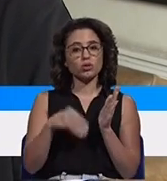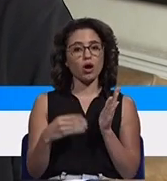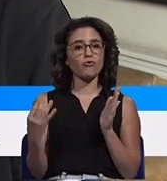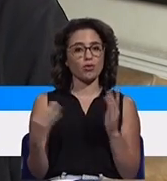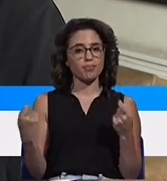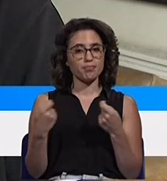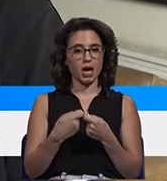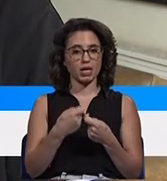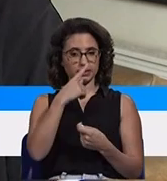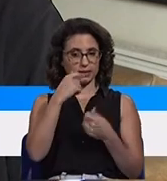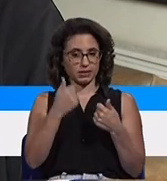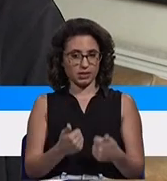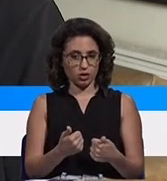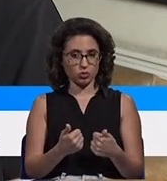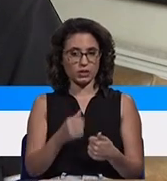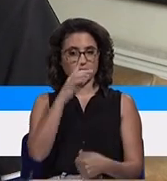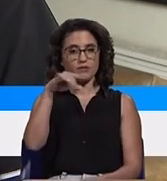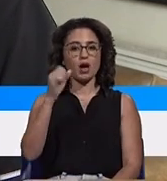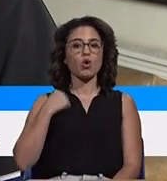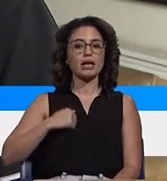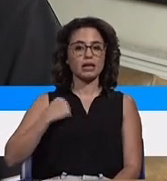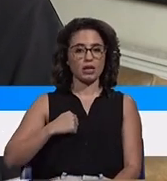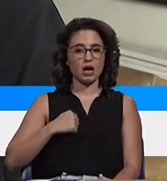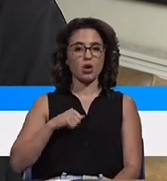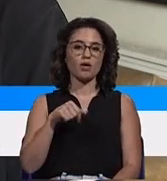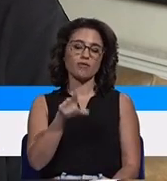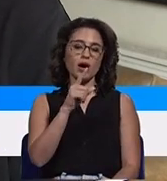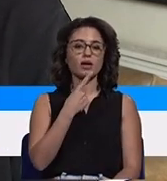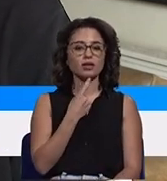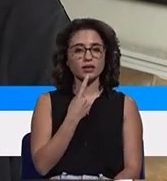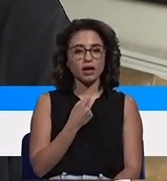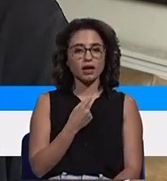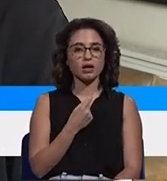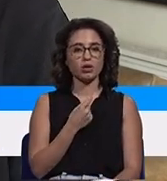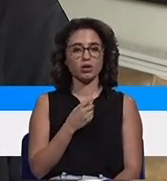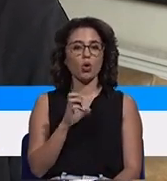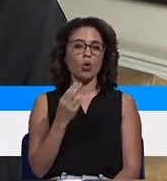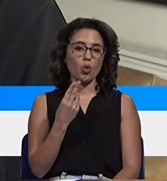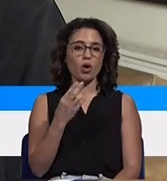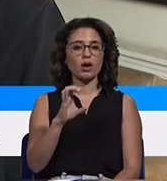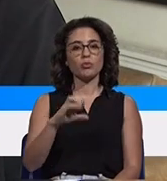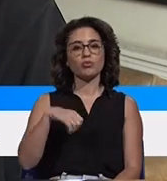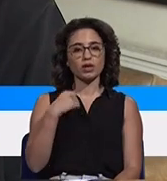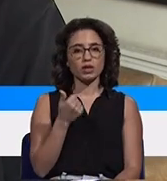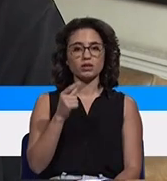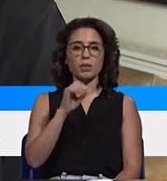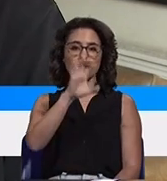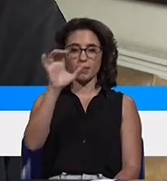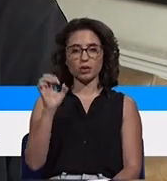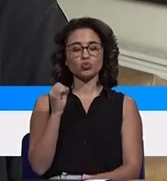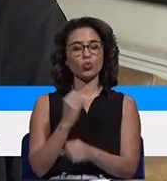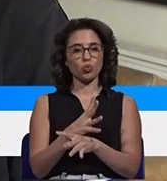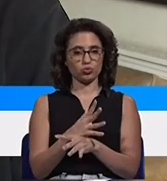seja correto. Se eles forem para o Canadá e se eles forem para a Inglaterra, ou até mesmo para Cabo Verde e para outros países onde eles já